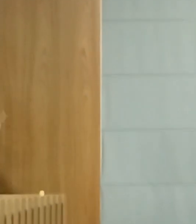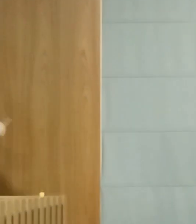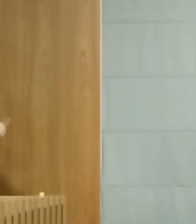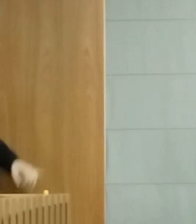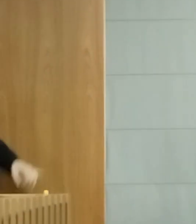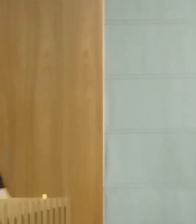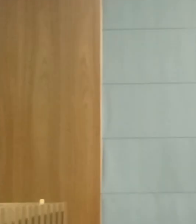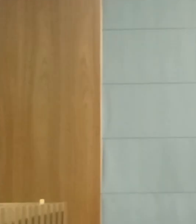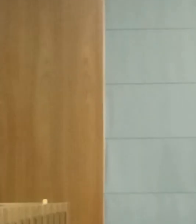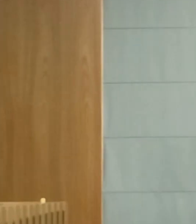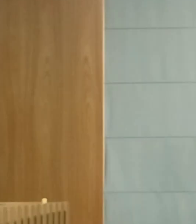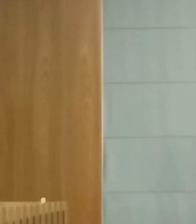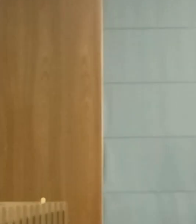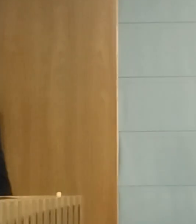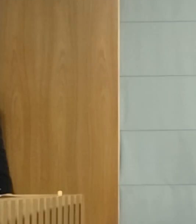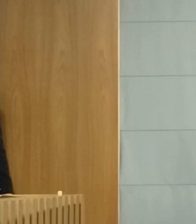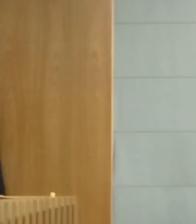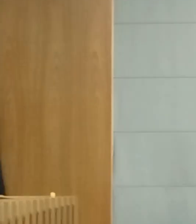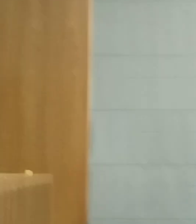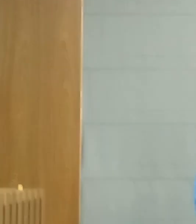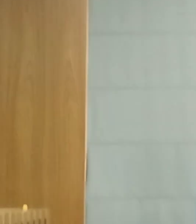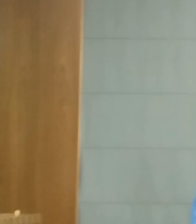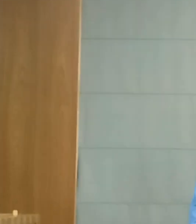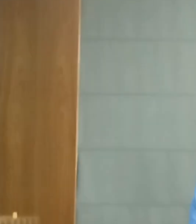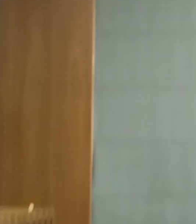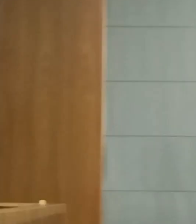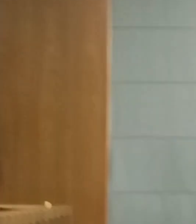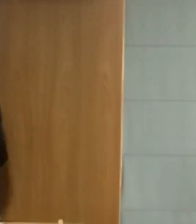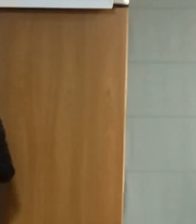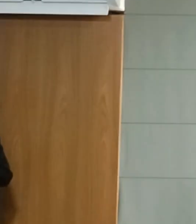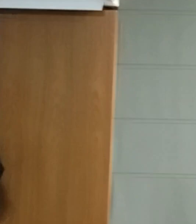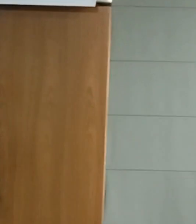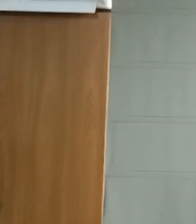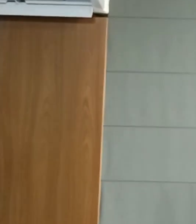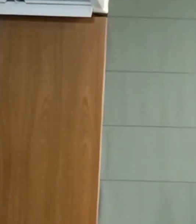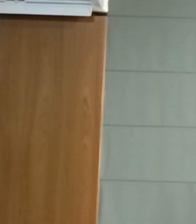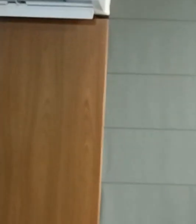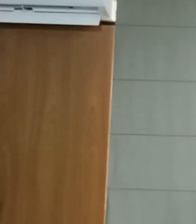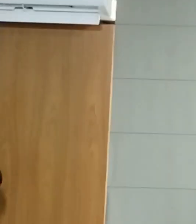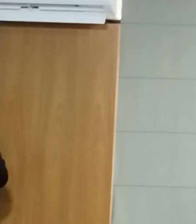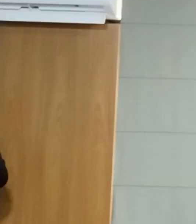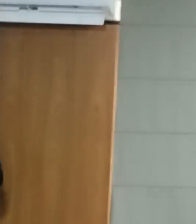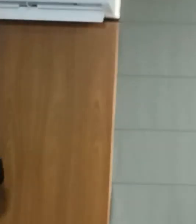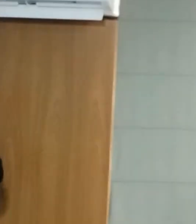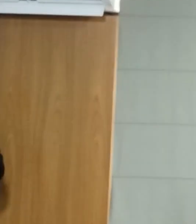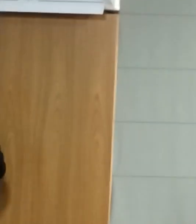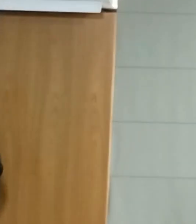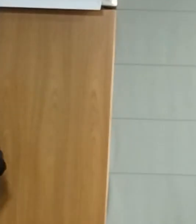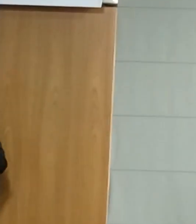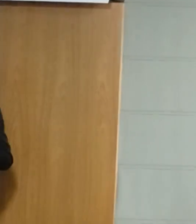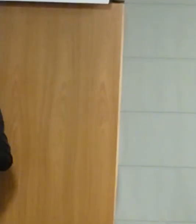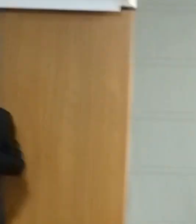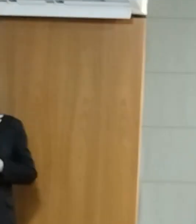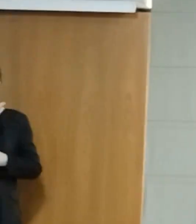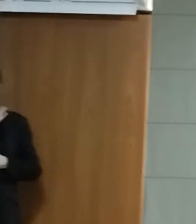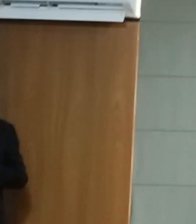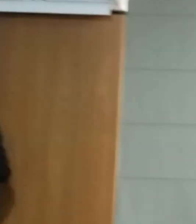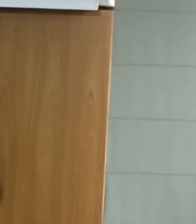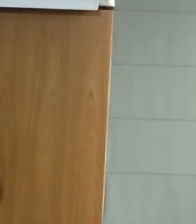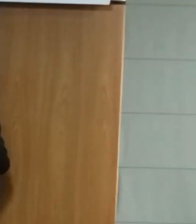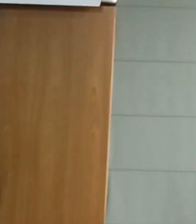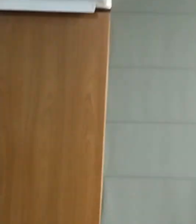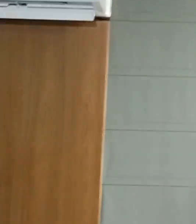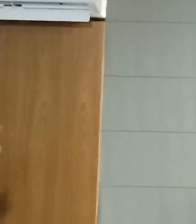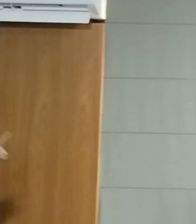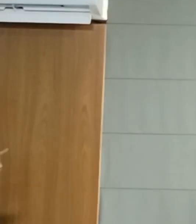que religião não é uma coisa particular, que fé não é algo só interior, subjetivo. É não.